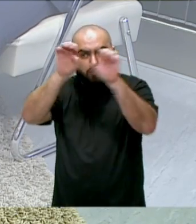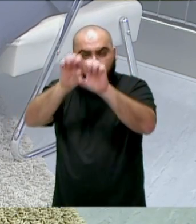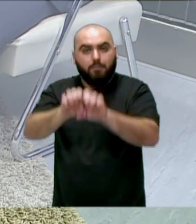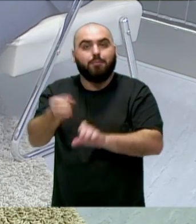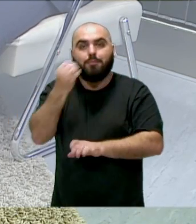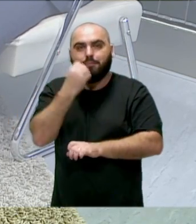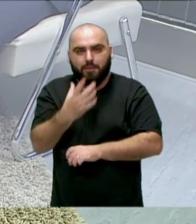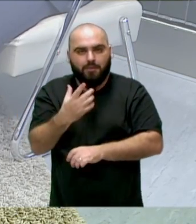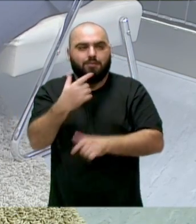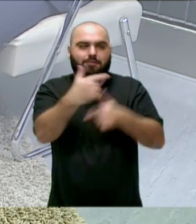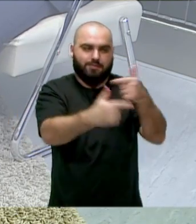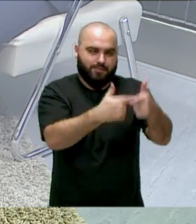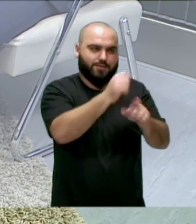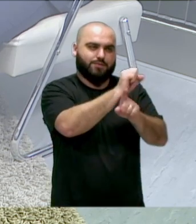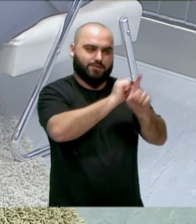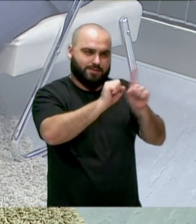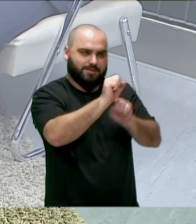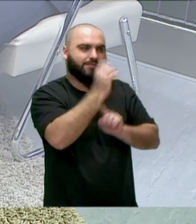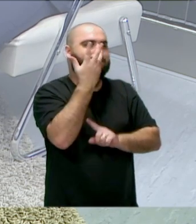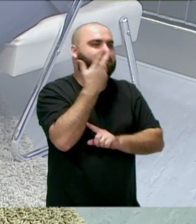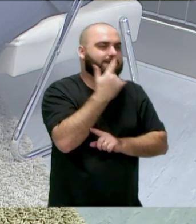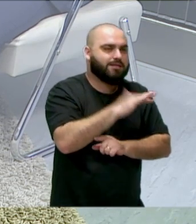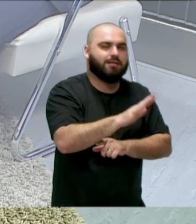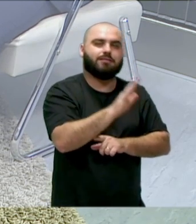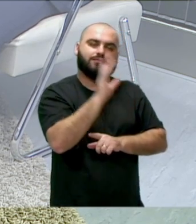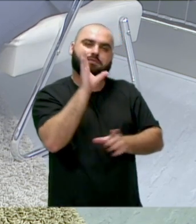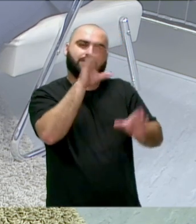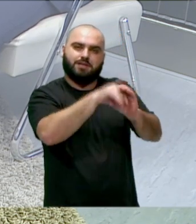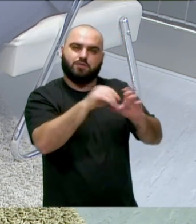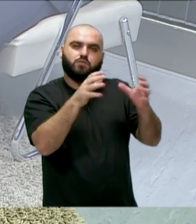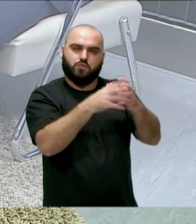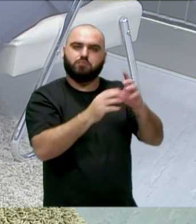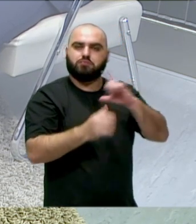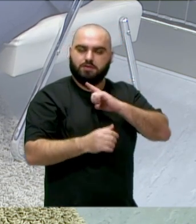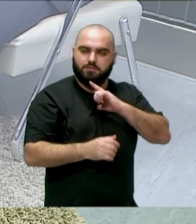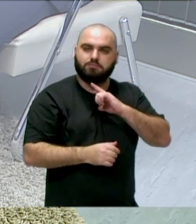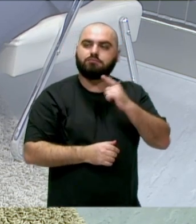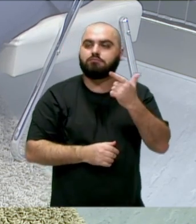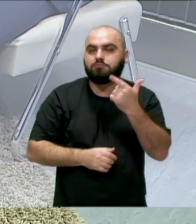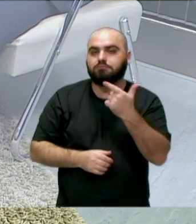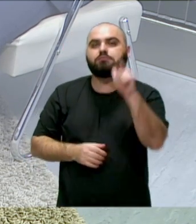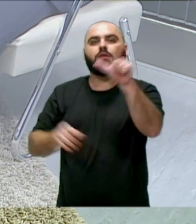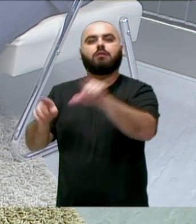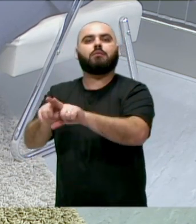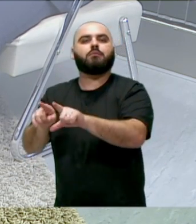das atividades sociais com crianças que acontecem dentro do clube, e eles também fazem